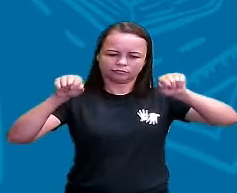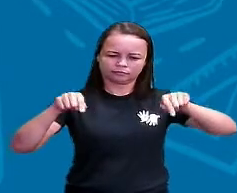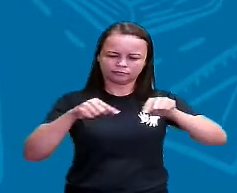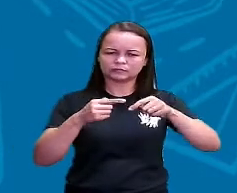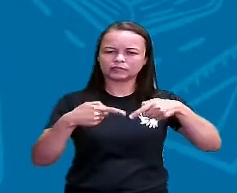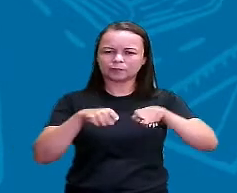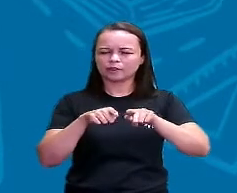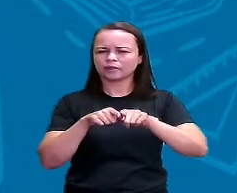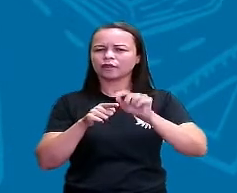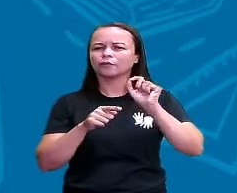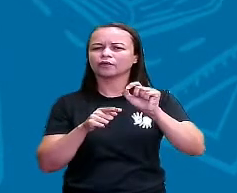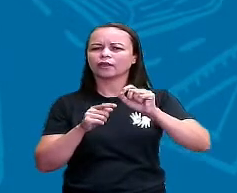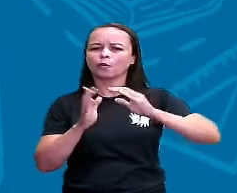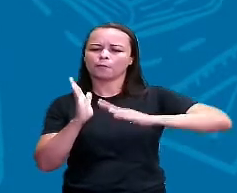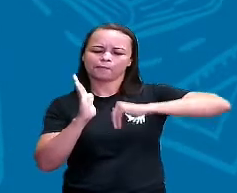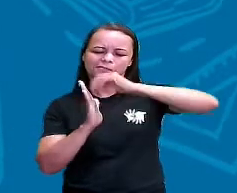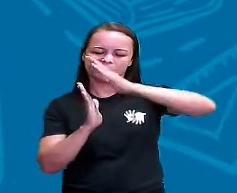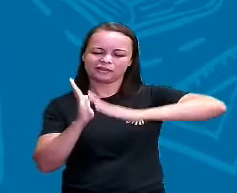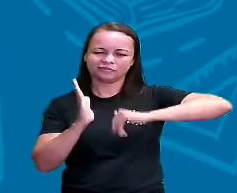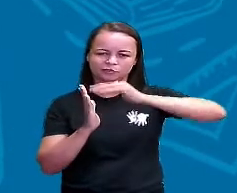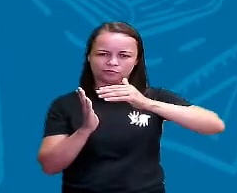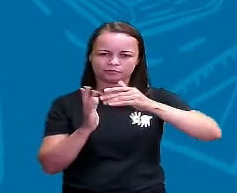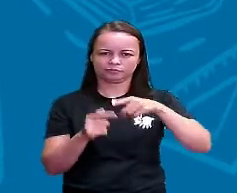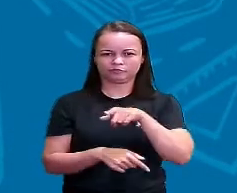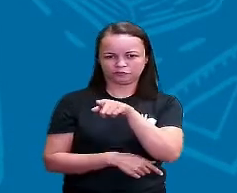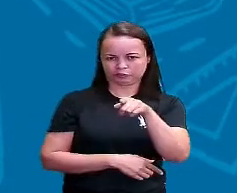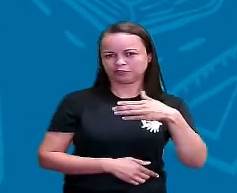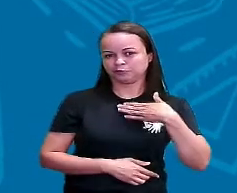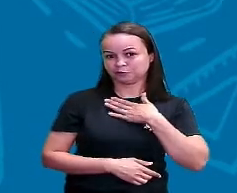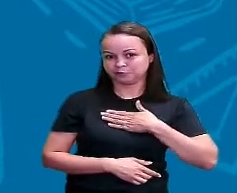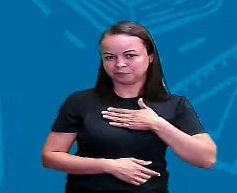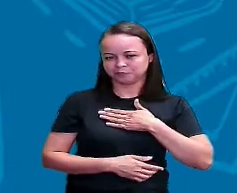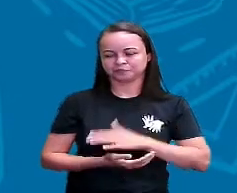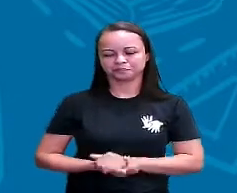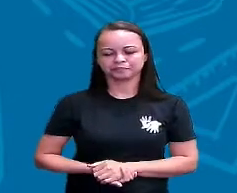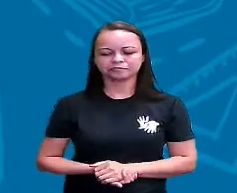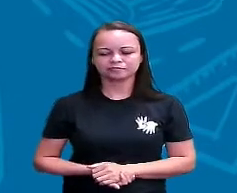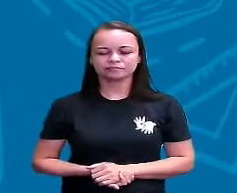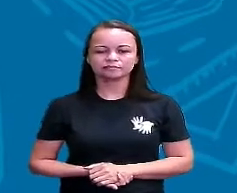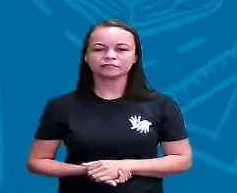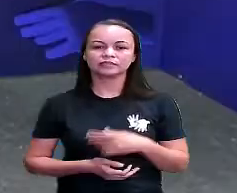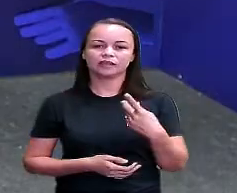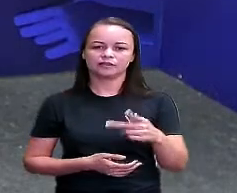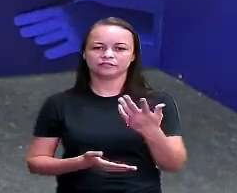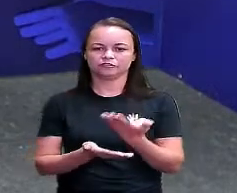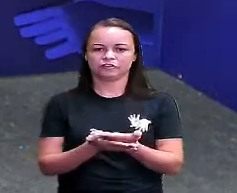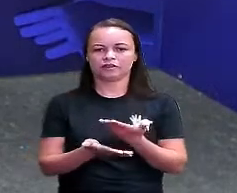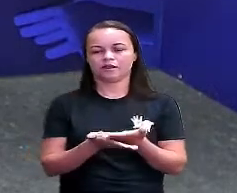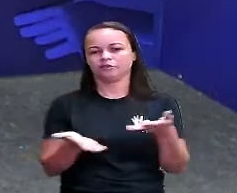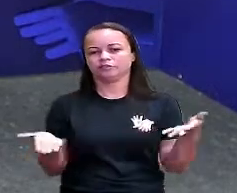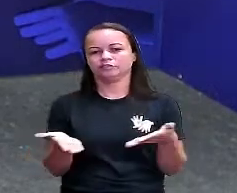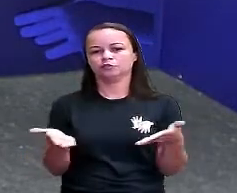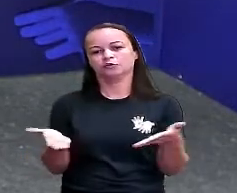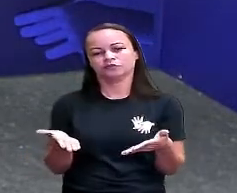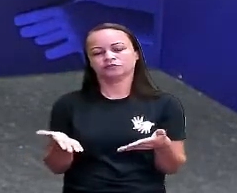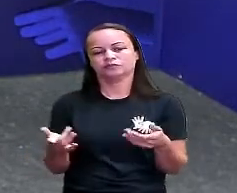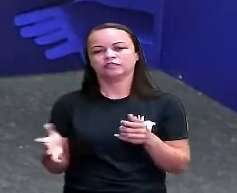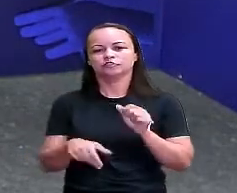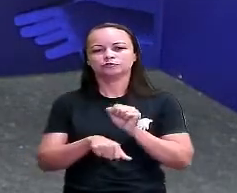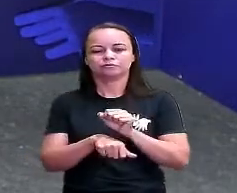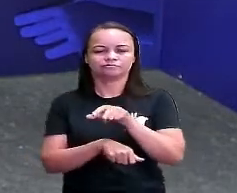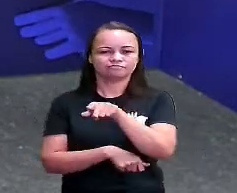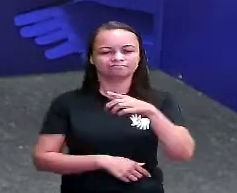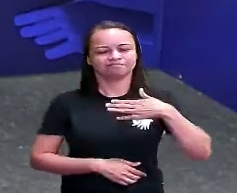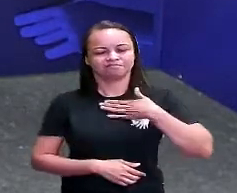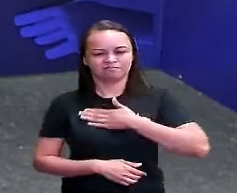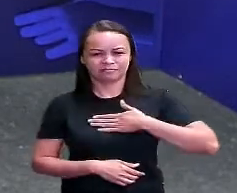É o pintor. E aí, gostaram? Pois é, pessoal. Essa foi a nossa aula de hoje. Espero que vocês tenham